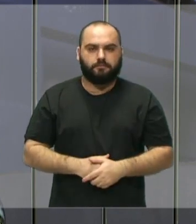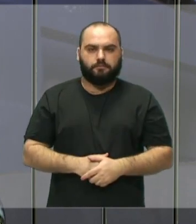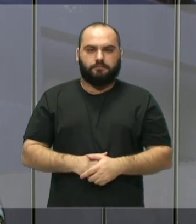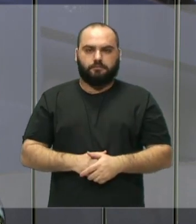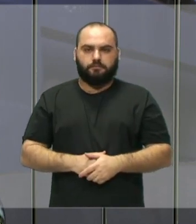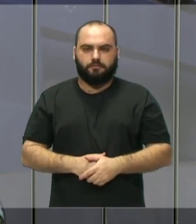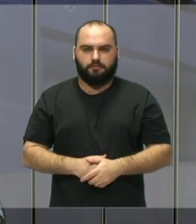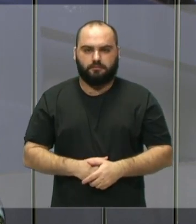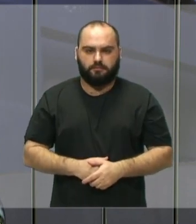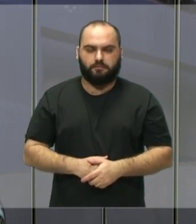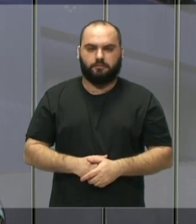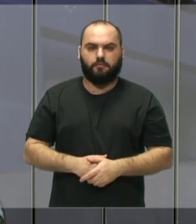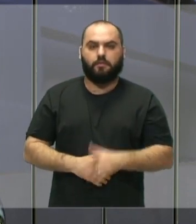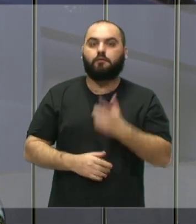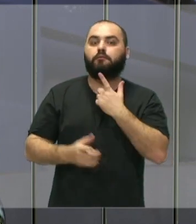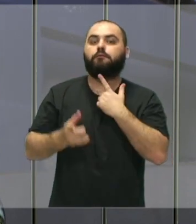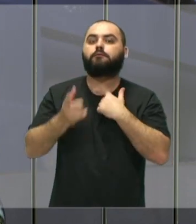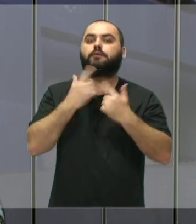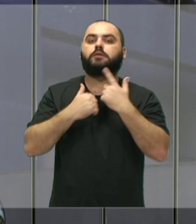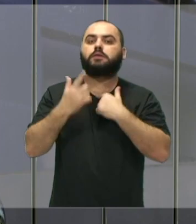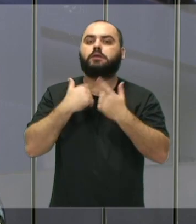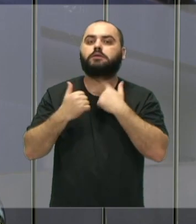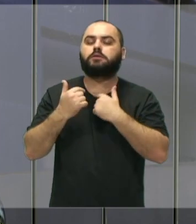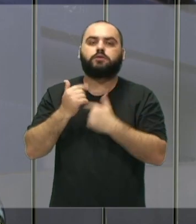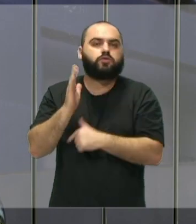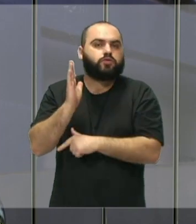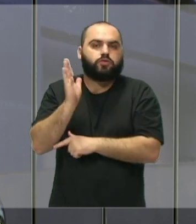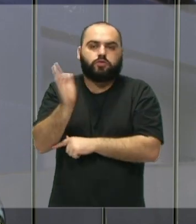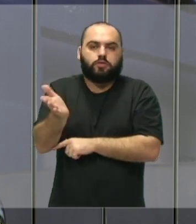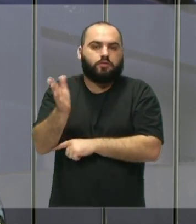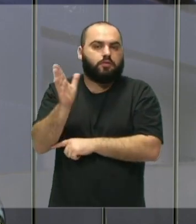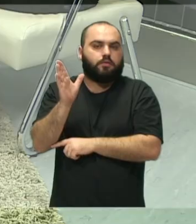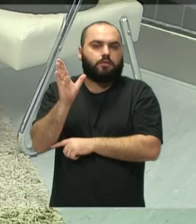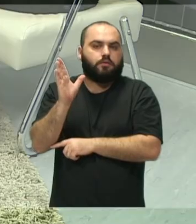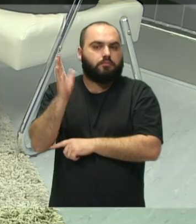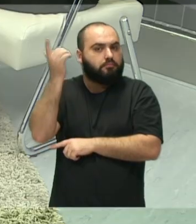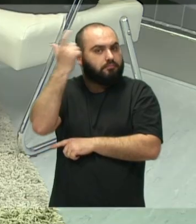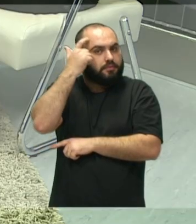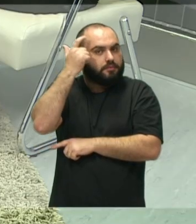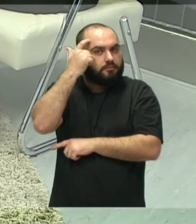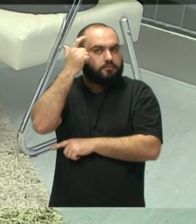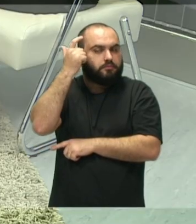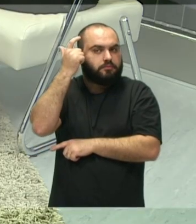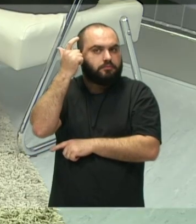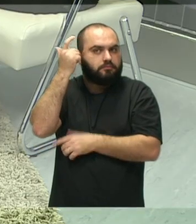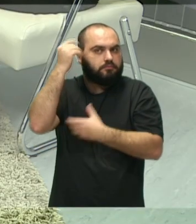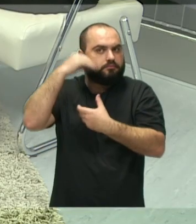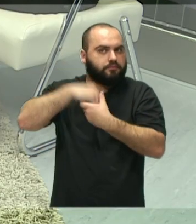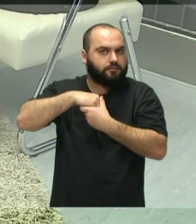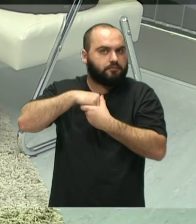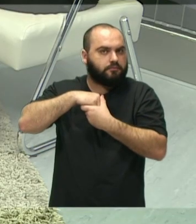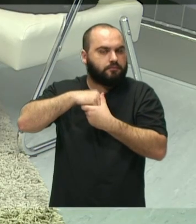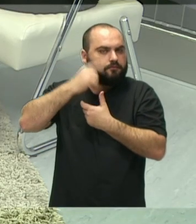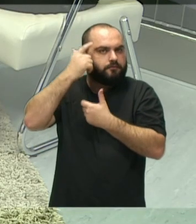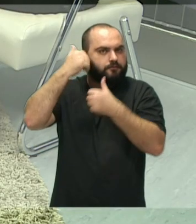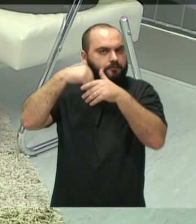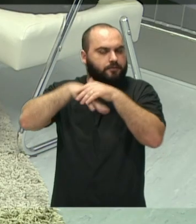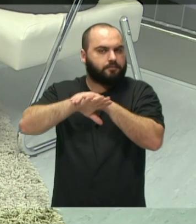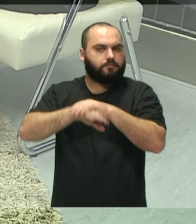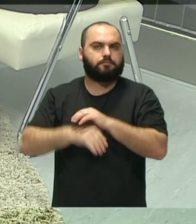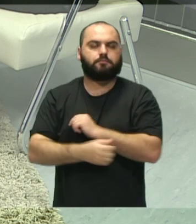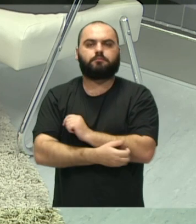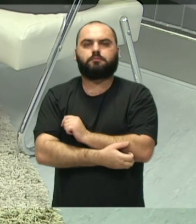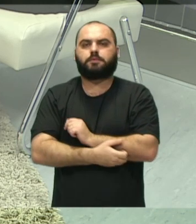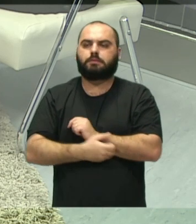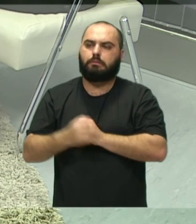primeiro mês de só sentir vontade, eu já abortei, na mesma hora, esse pensamento. E depois, com o